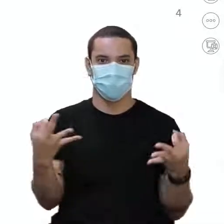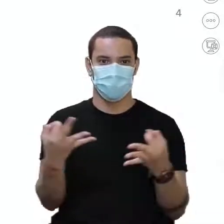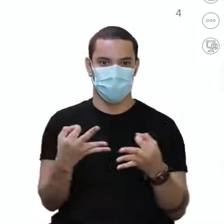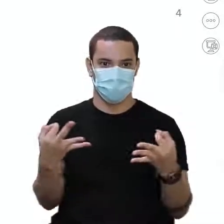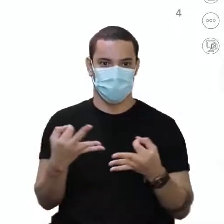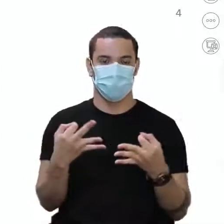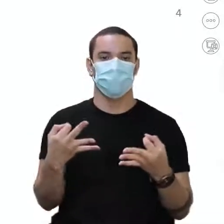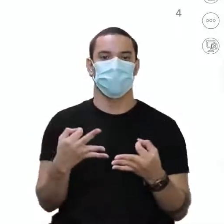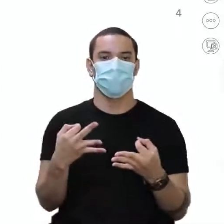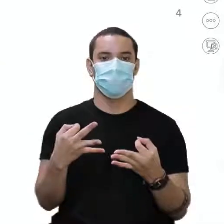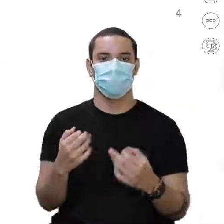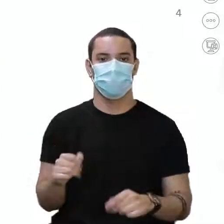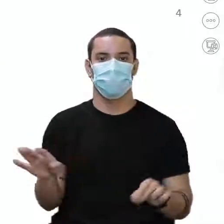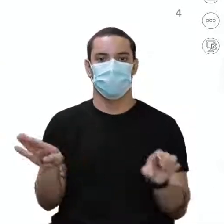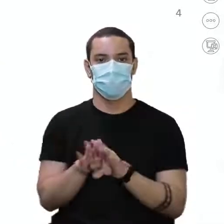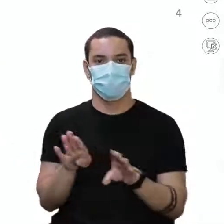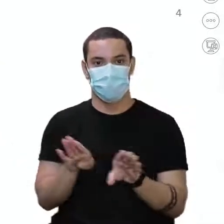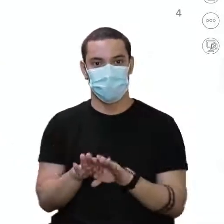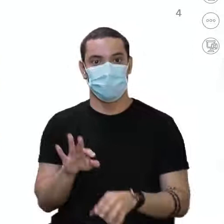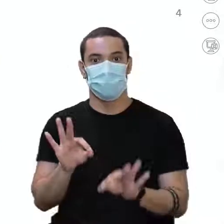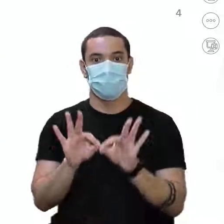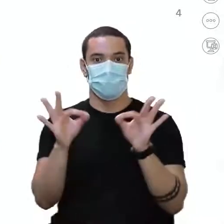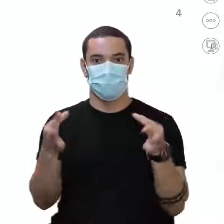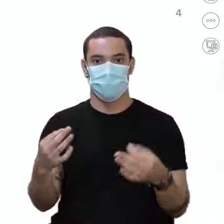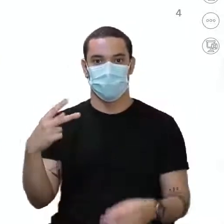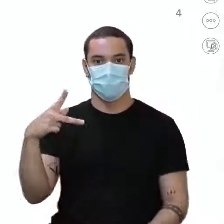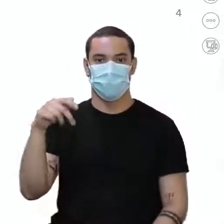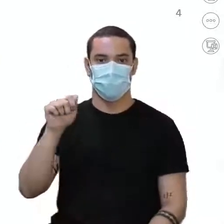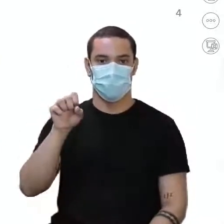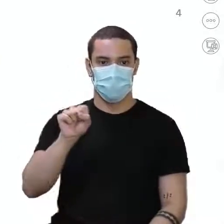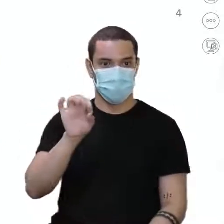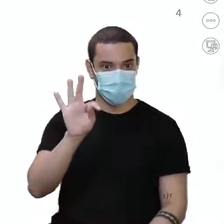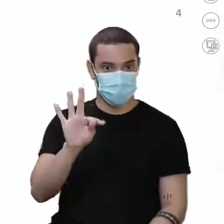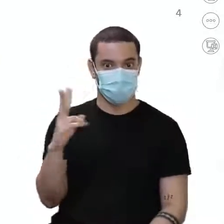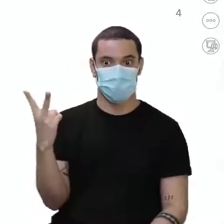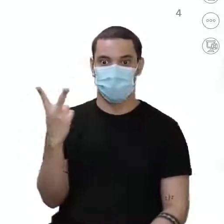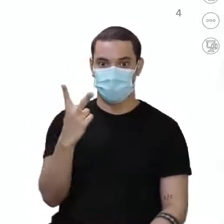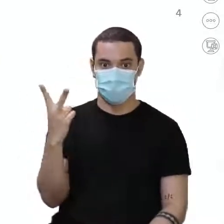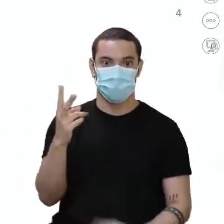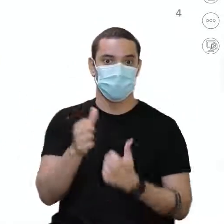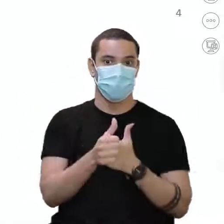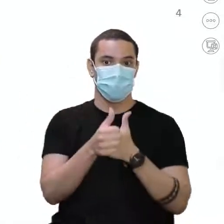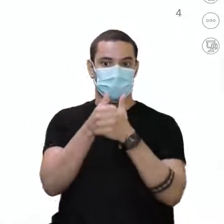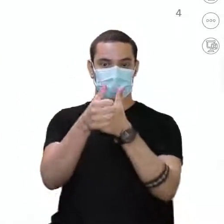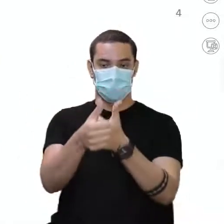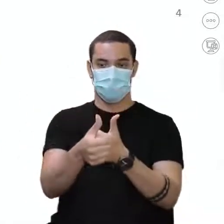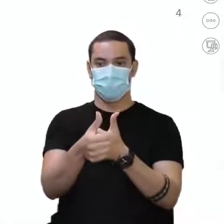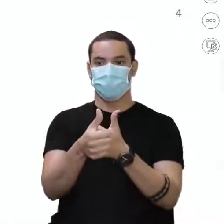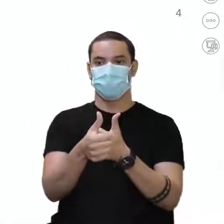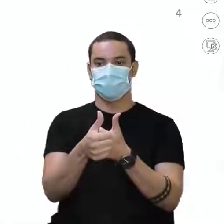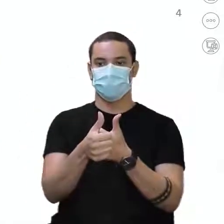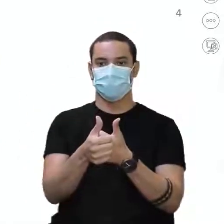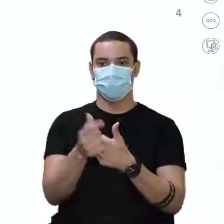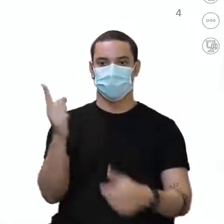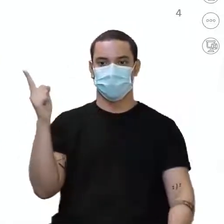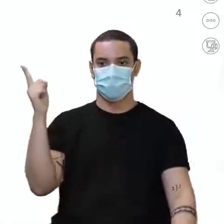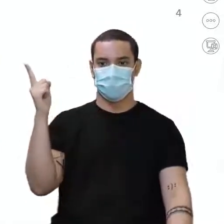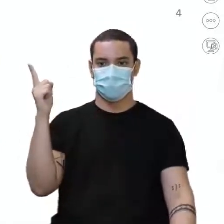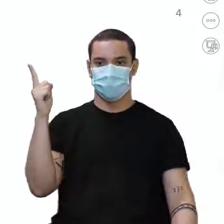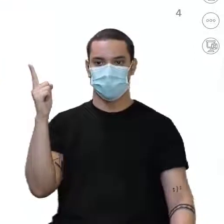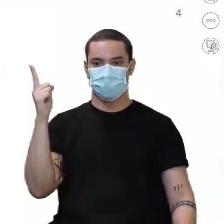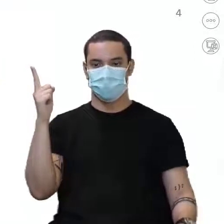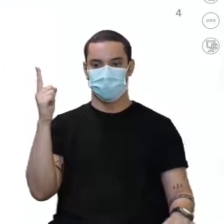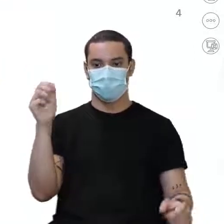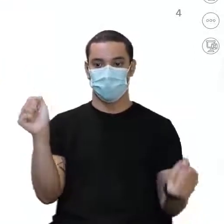perfect versus simple past. Aí nós temos aqui tudo dos dois. Temos aqui os auxiliares, o auxiliar do presente perfeito